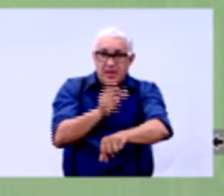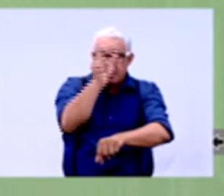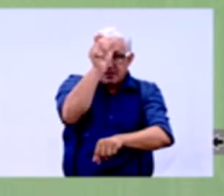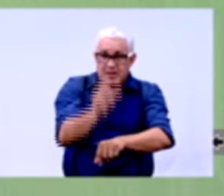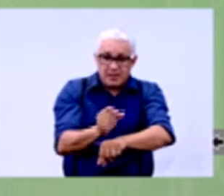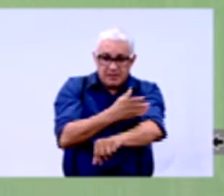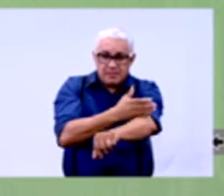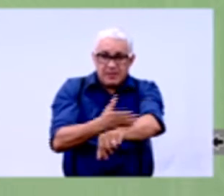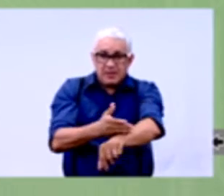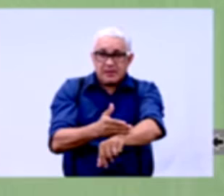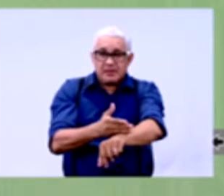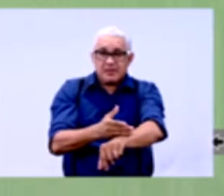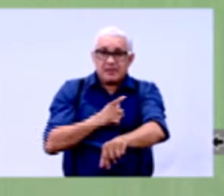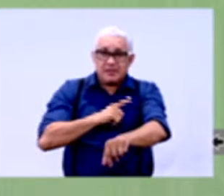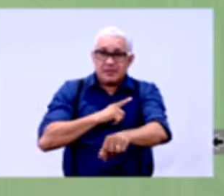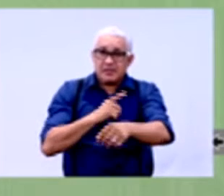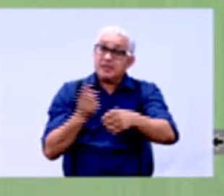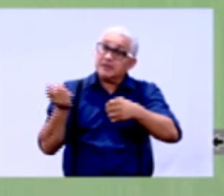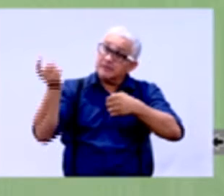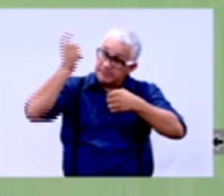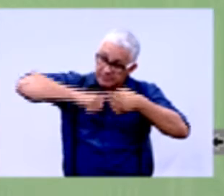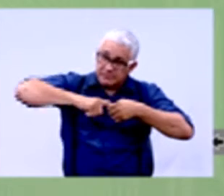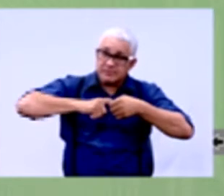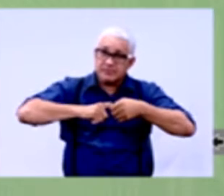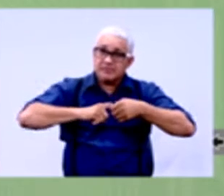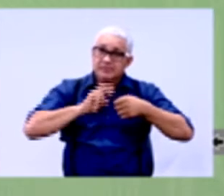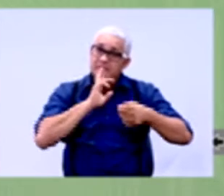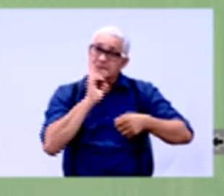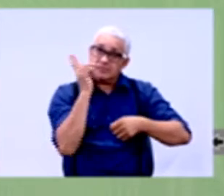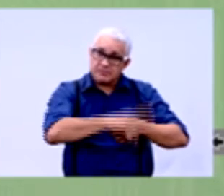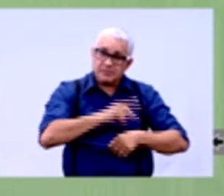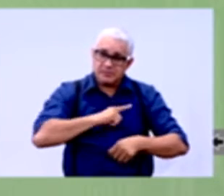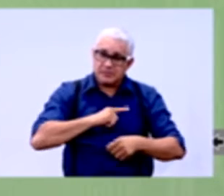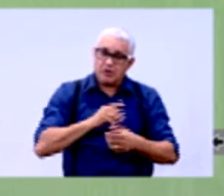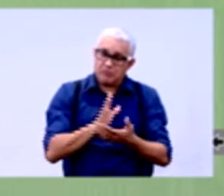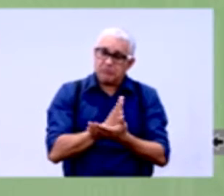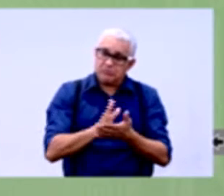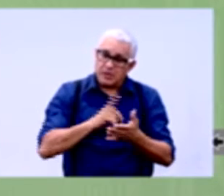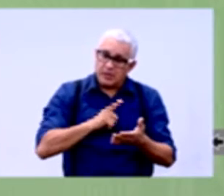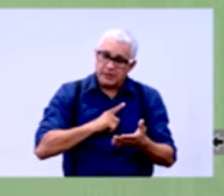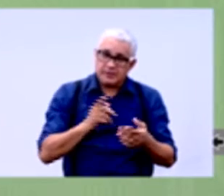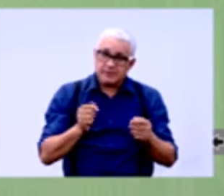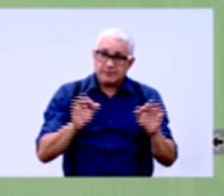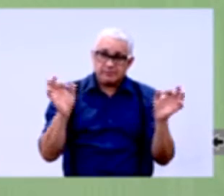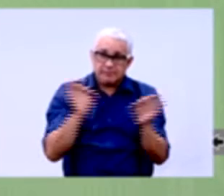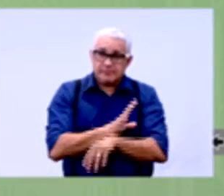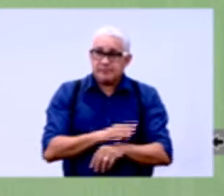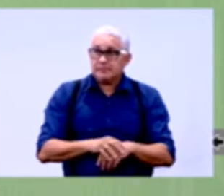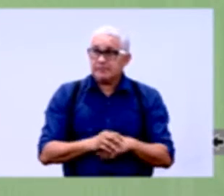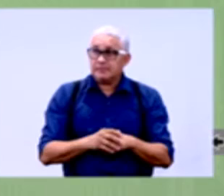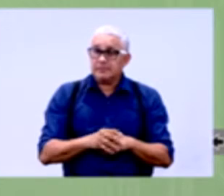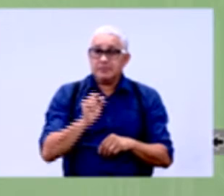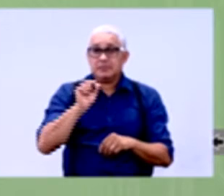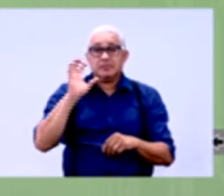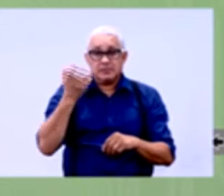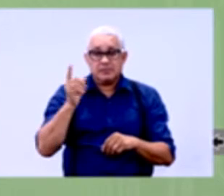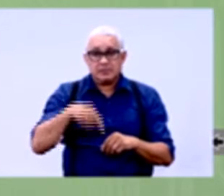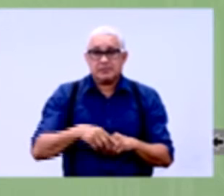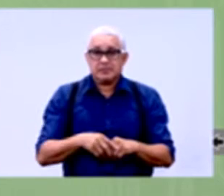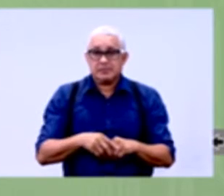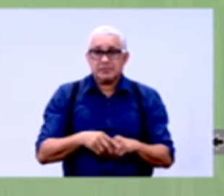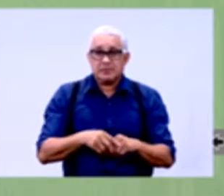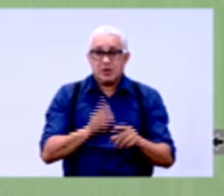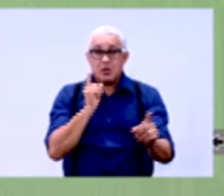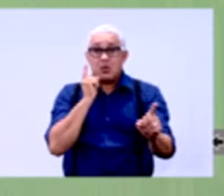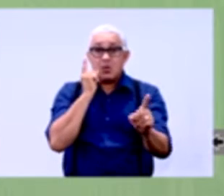que vai haver um retorno, ou seja, que no final dela aqui alguma ação vai ter sido concluída. Então é exatamente o que aconteceu aqui.